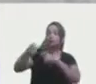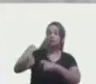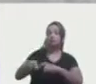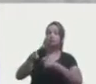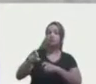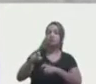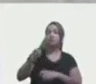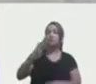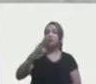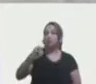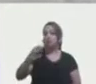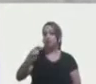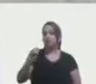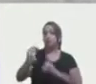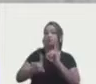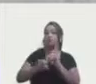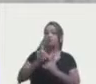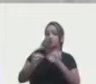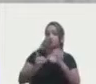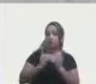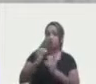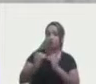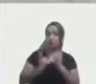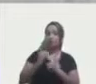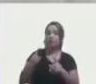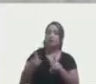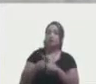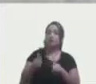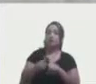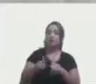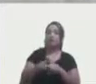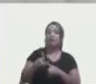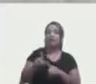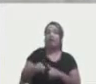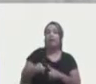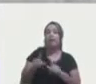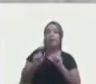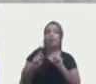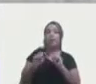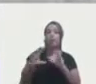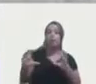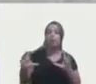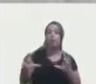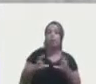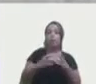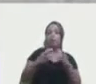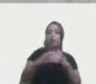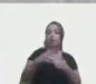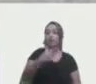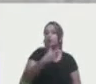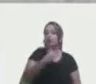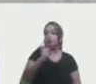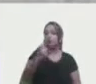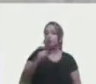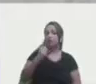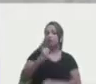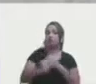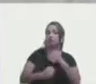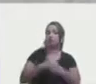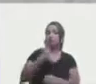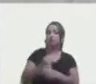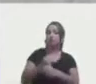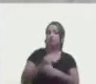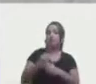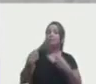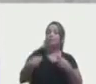vários institutos de certificação né e uma entidade que está há mais de 28 anos aqui em Botucatu e precisa do nosso apoio